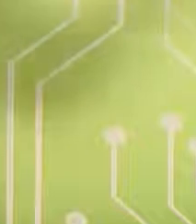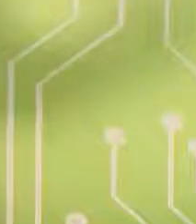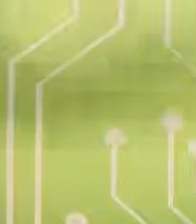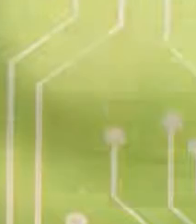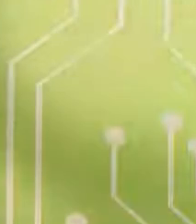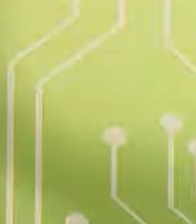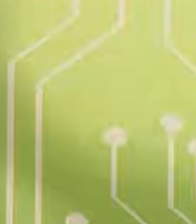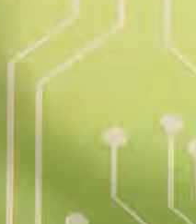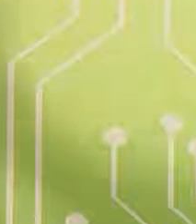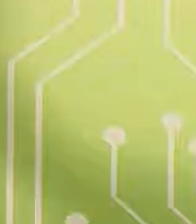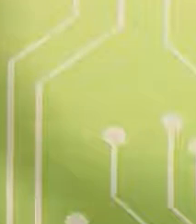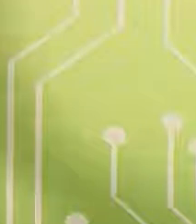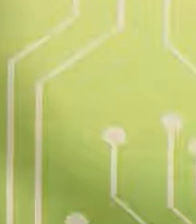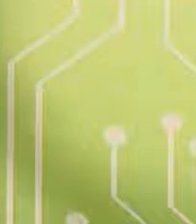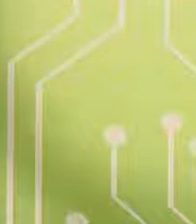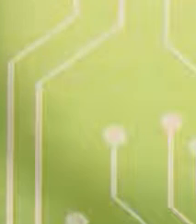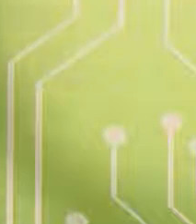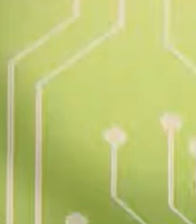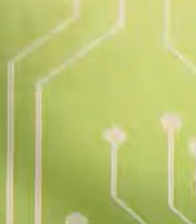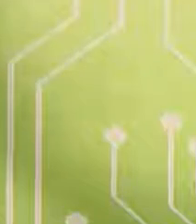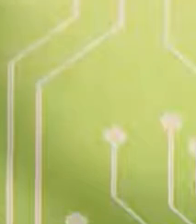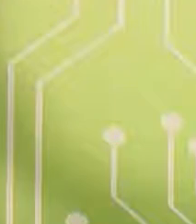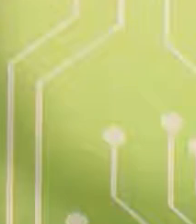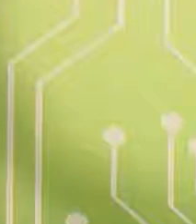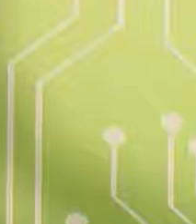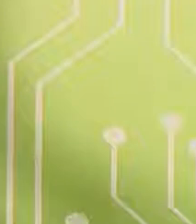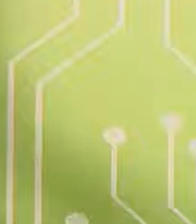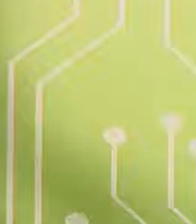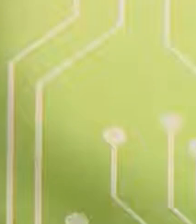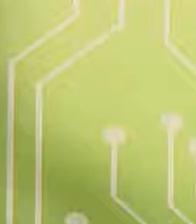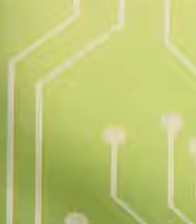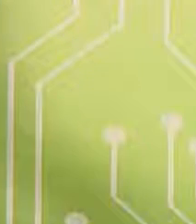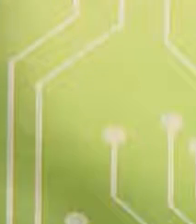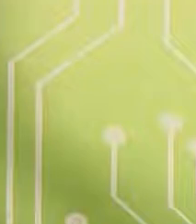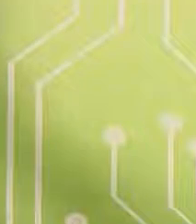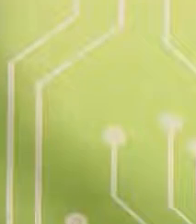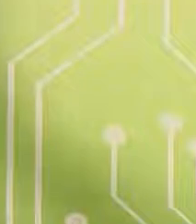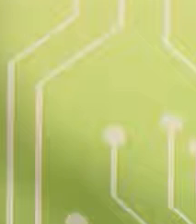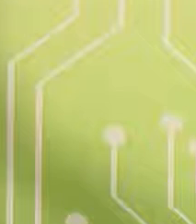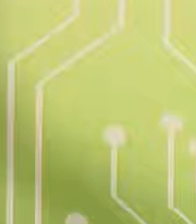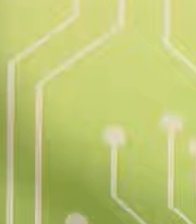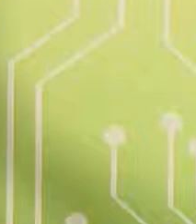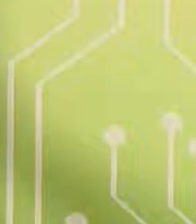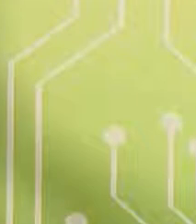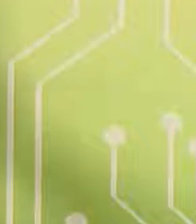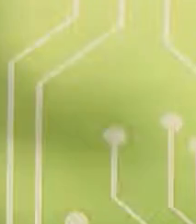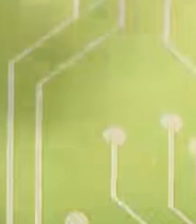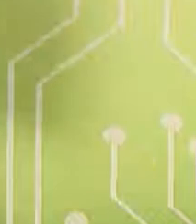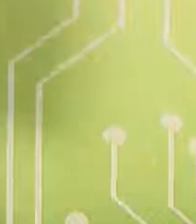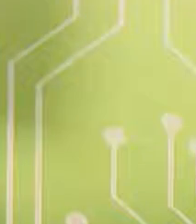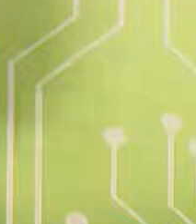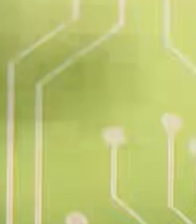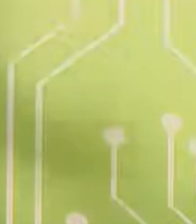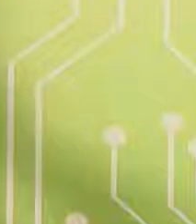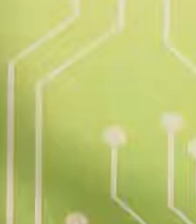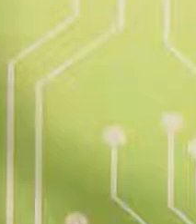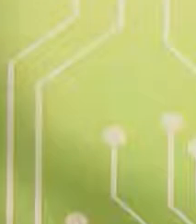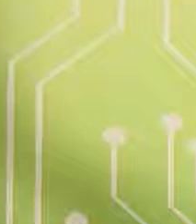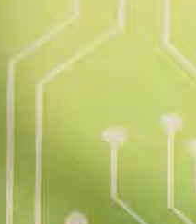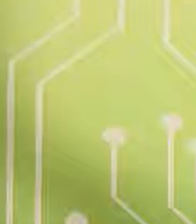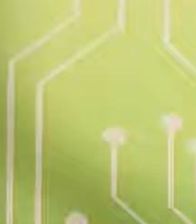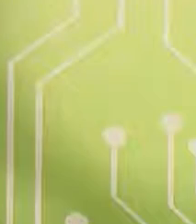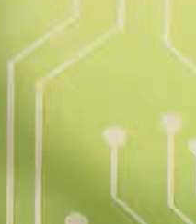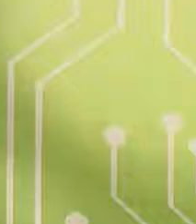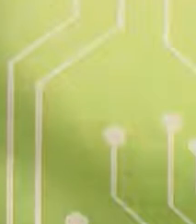estamos em rede mundial, então nós temos necessidade de ter acesso a essa tecnologia. Há 200 anos